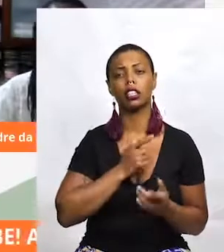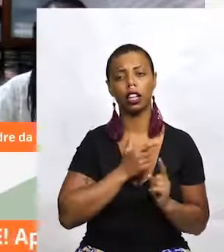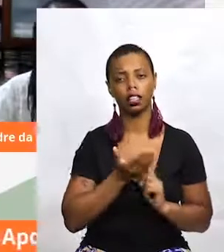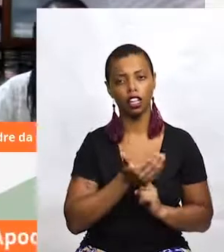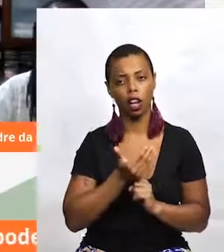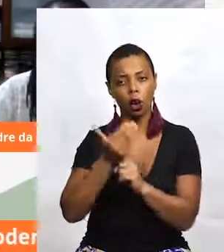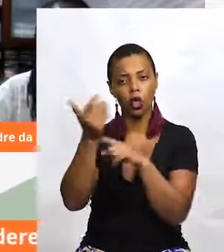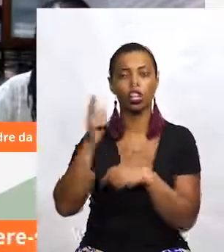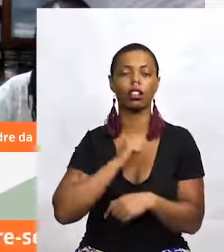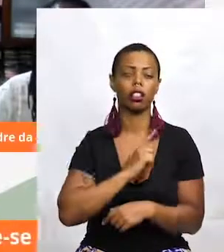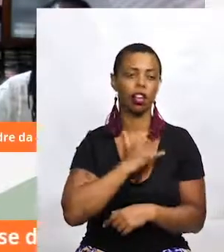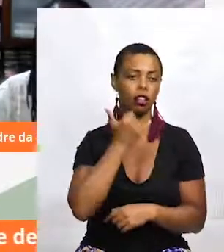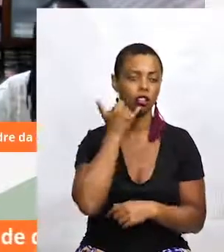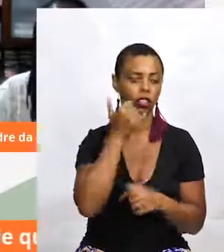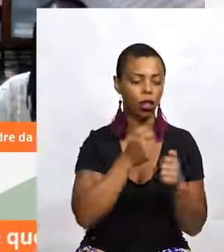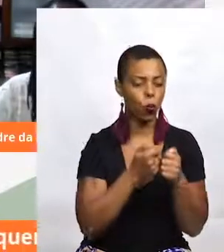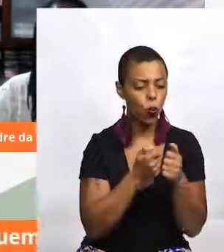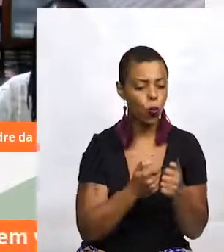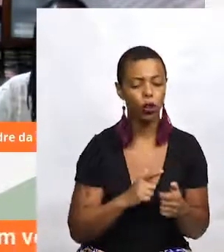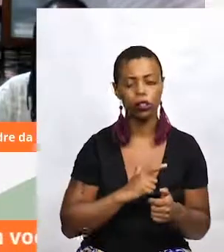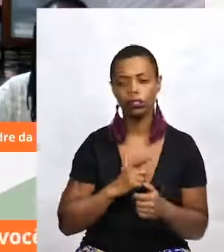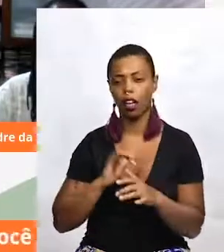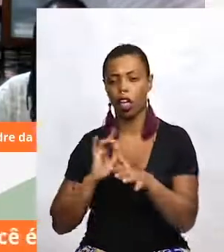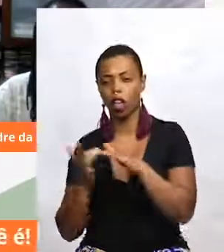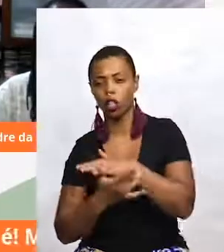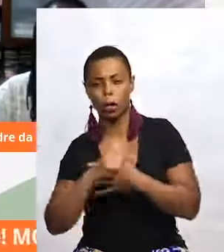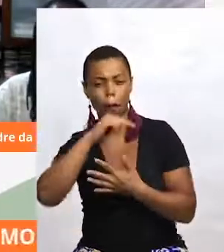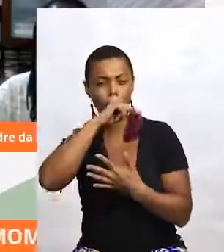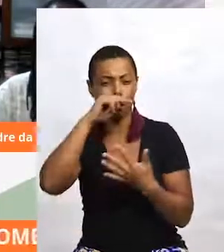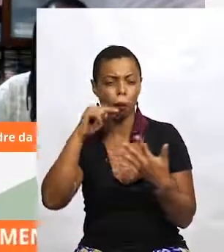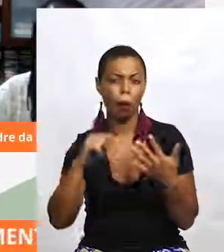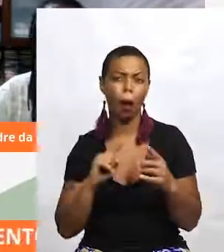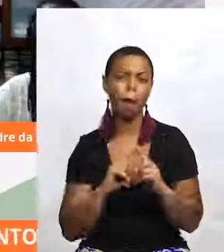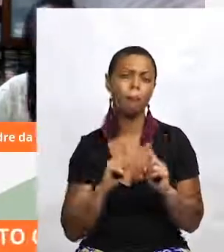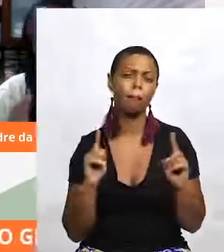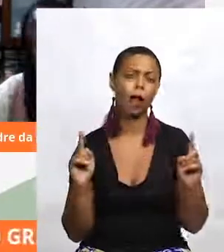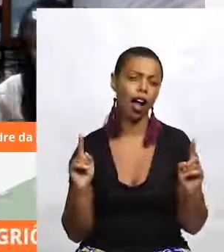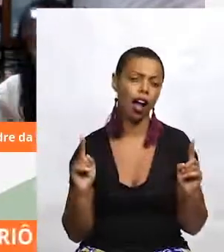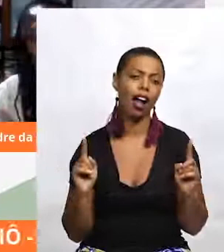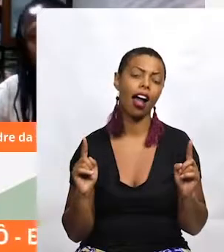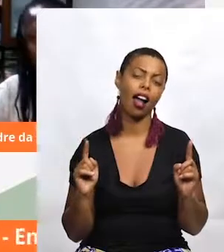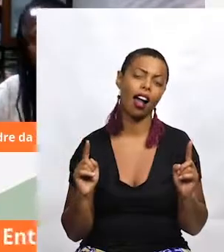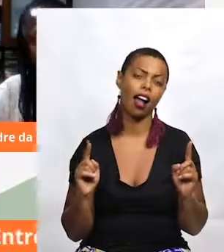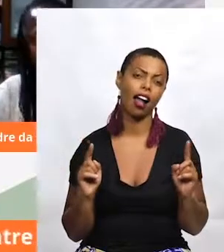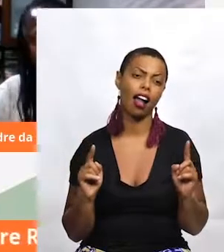tem o celular, tem as redes sociais e tudo mais, mas a gente...